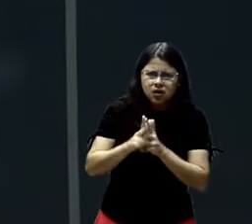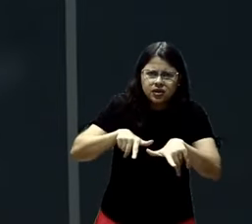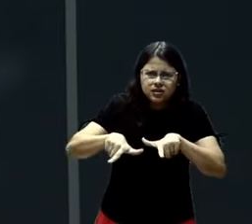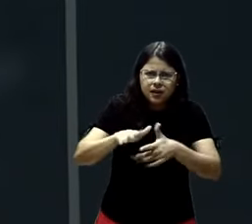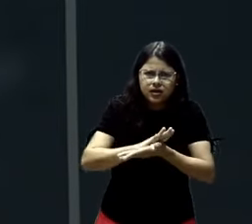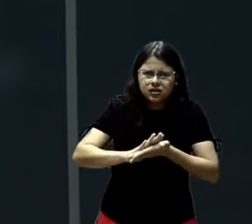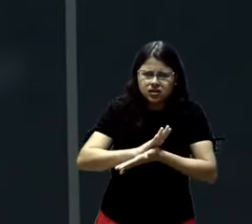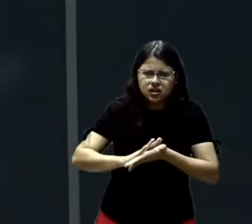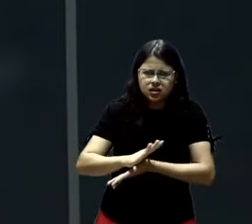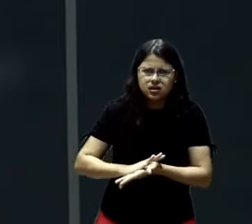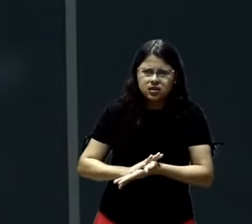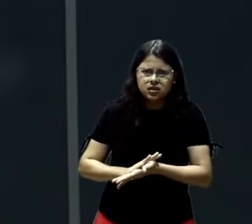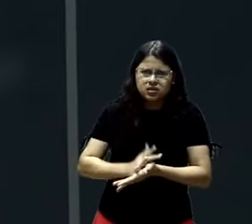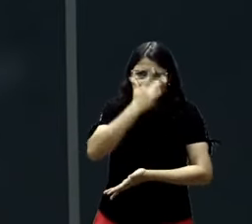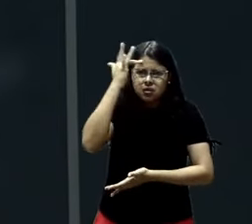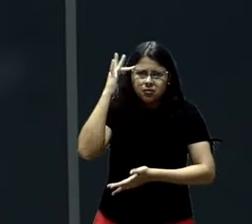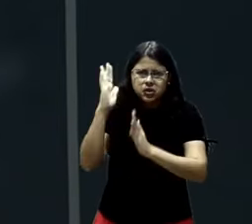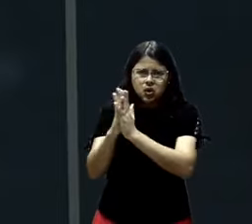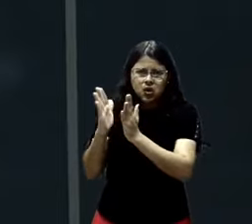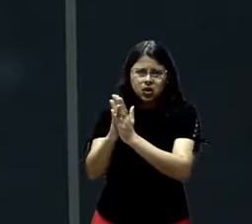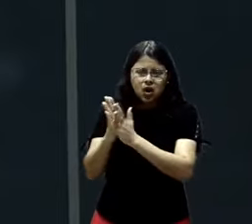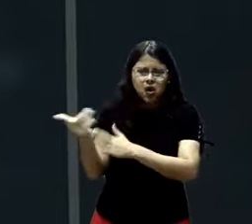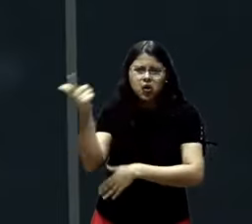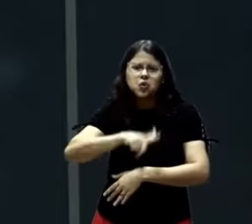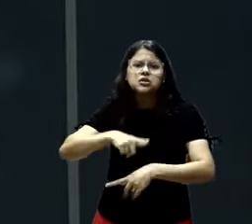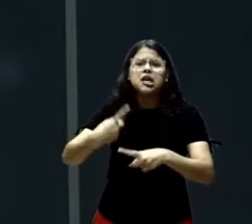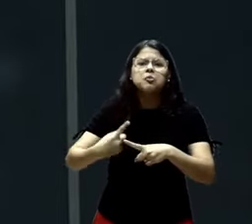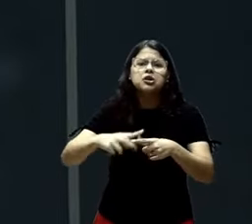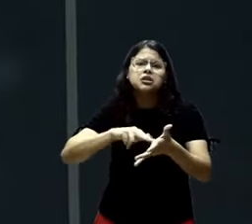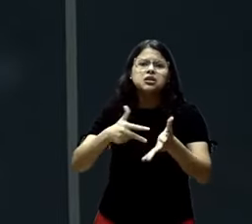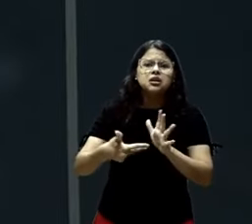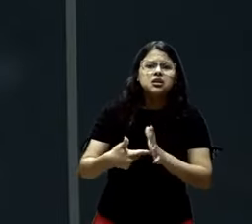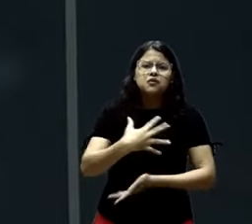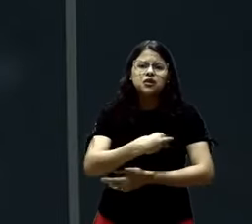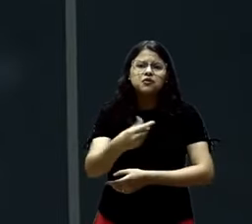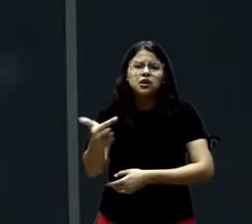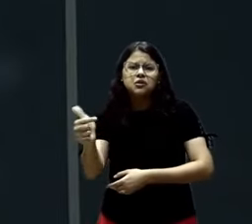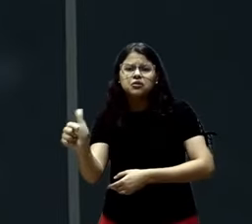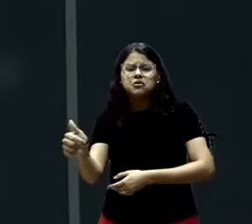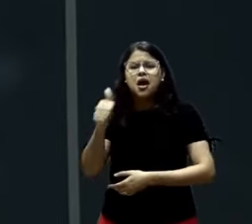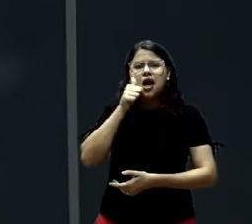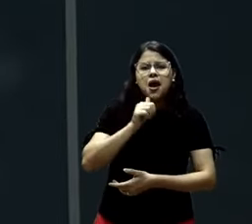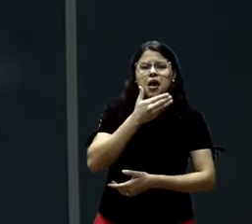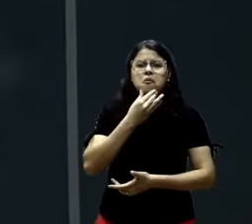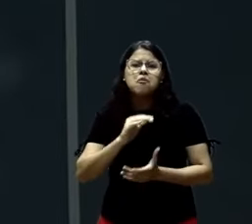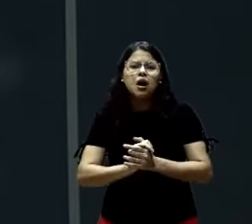tem trabalho, quem não tem filho, quem não tem marido, quem não tem esposa, quem não tem conta para pagar, quem está com a vida tranquila?